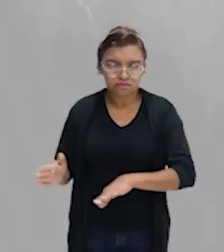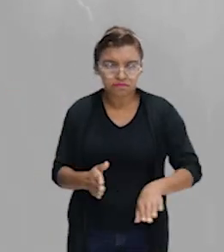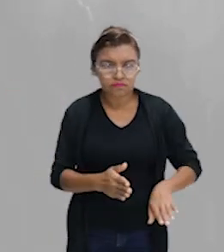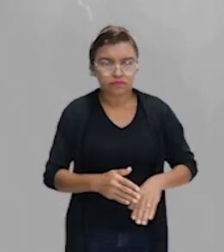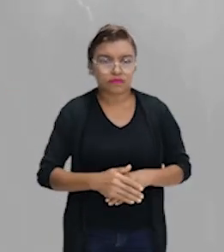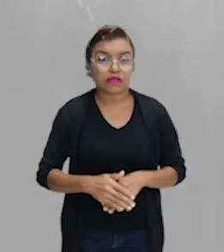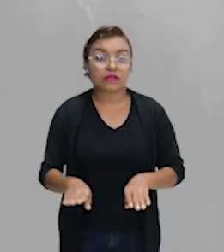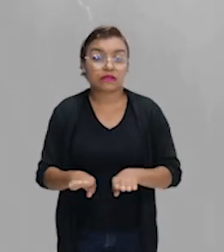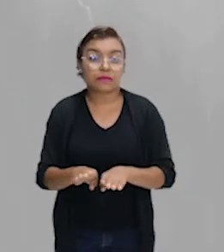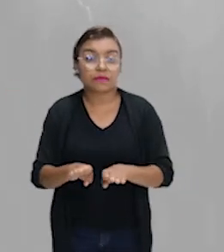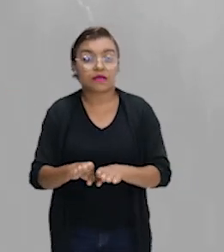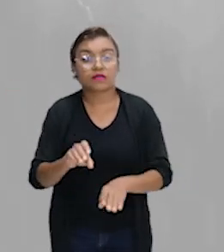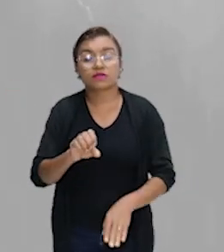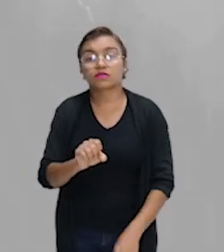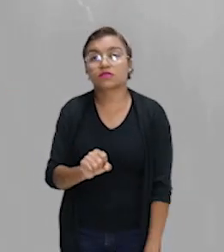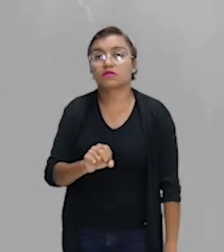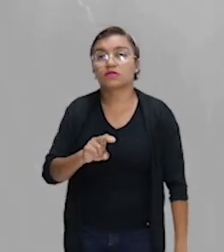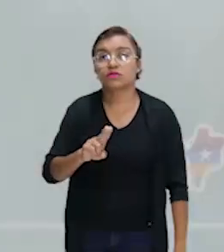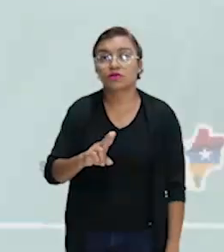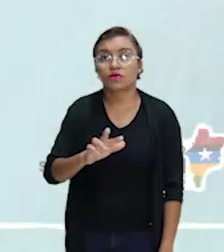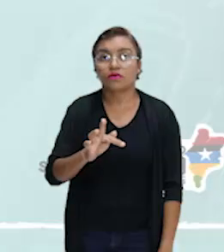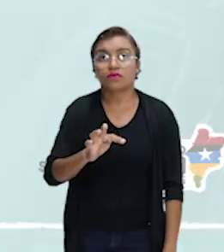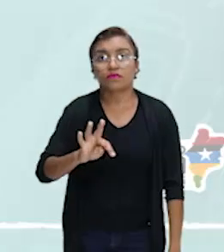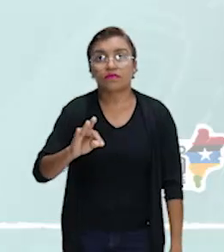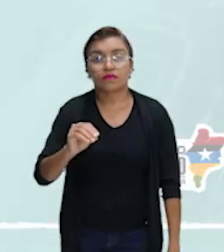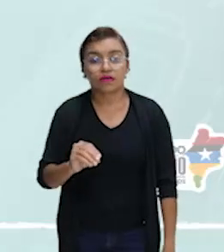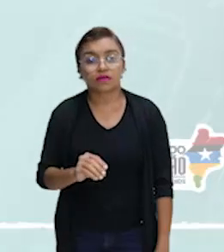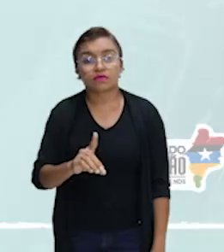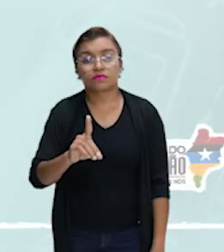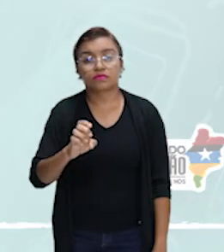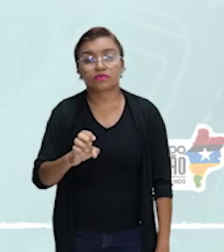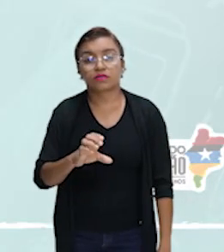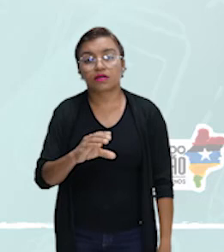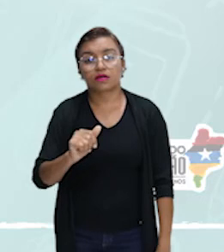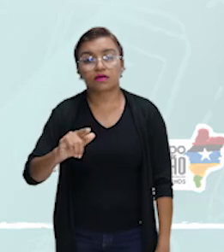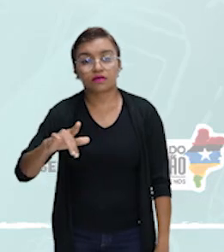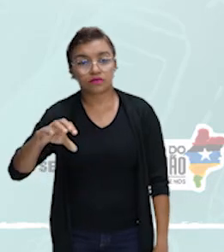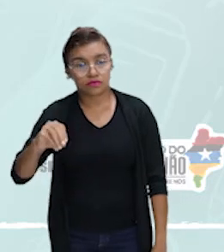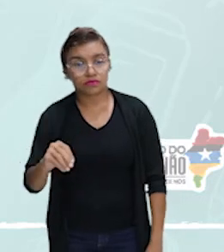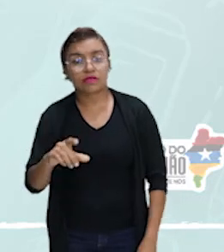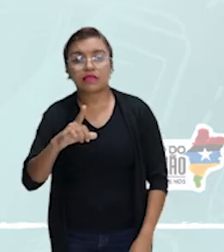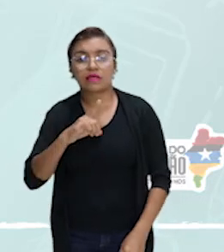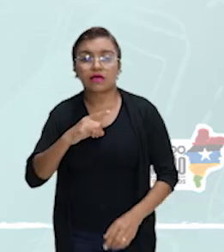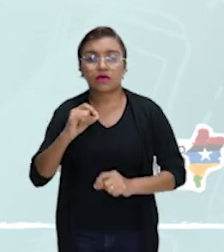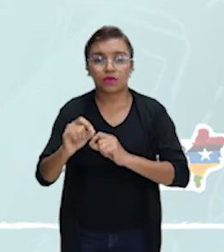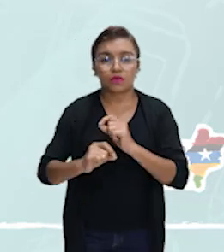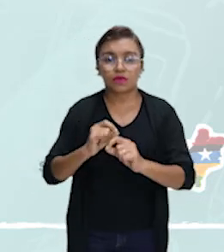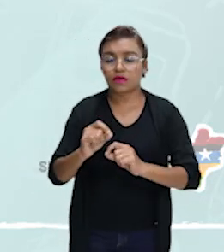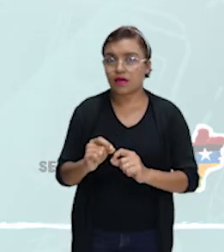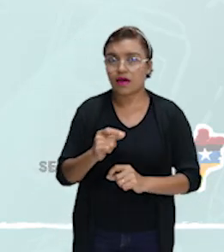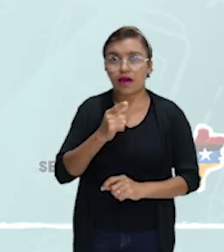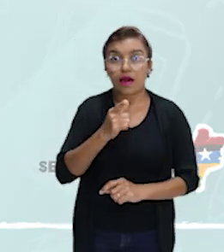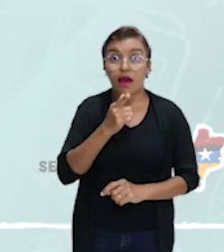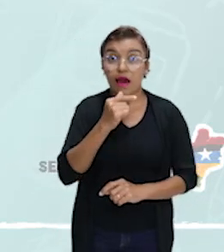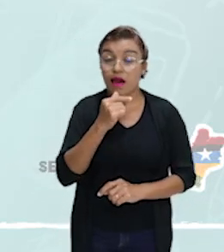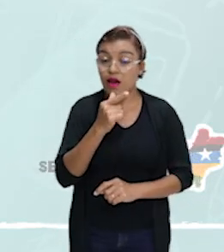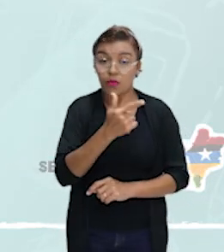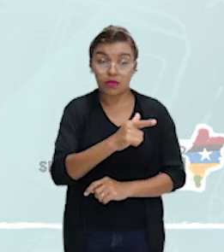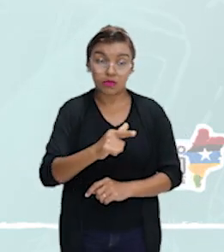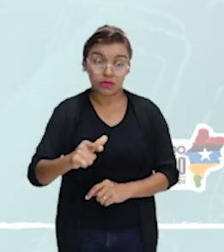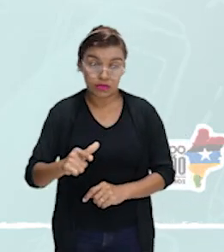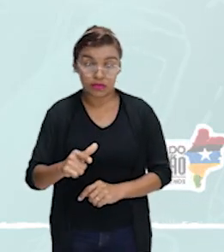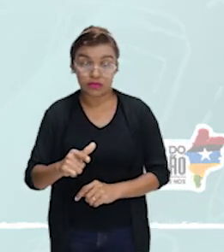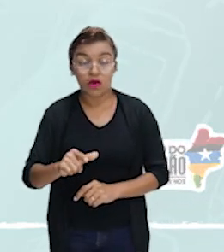Sulfato de cálcio. Esse sal ele é encontrado na forma de sal anidro, ou seja, sem água, ou de